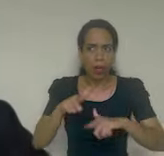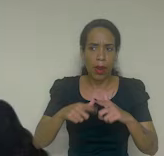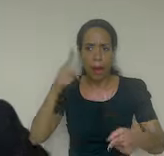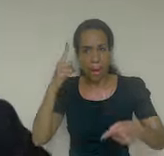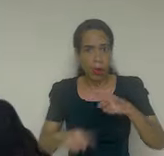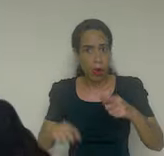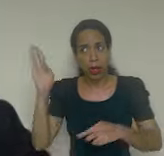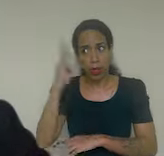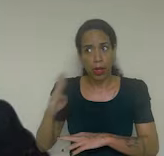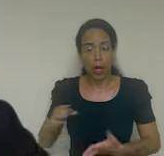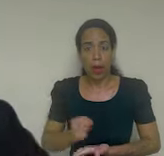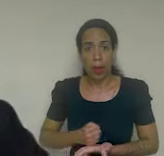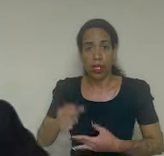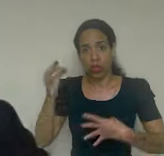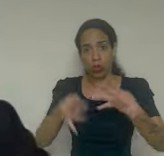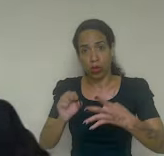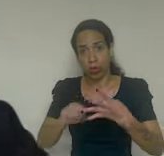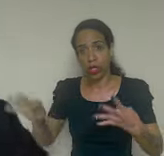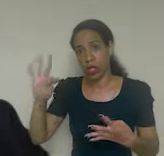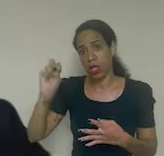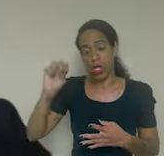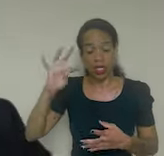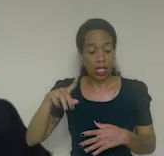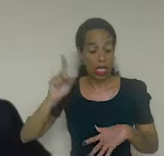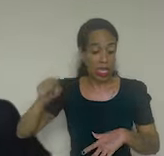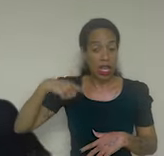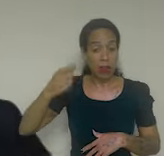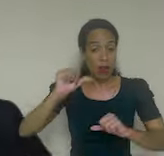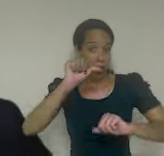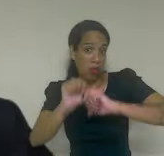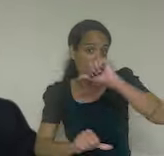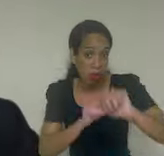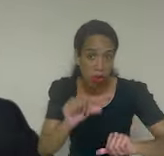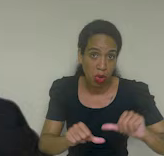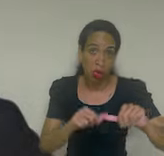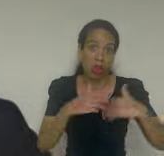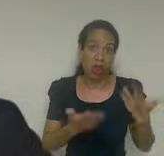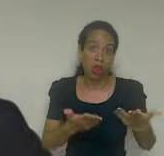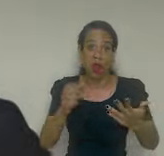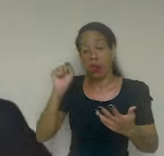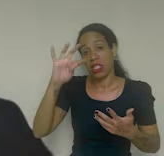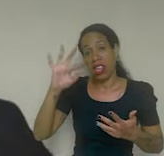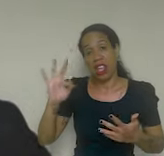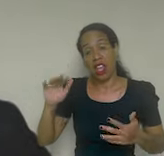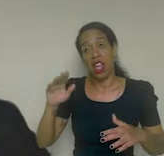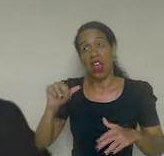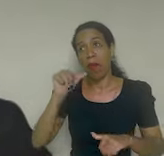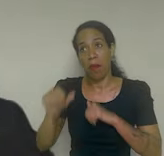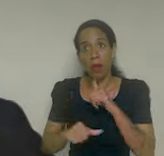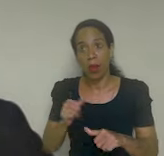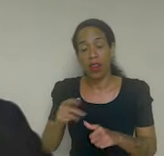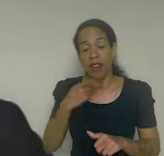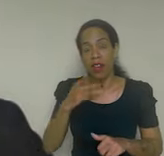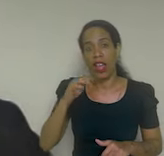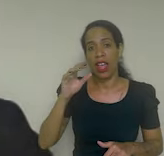foi proibida no Brasil com base na jurisprudência do TST, depois mudou, né? Aí o Supremo autorizou, vocês mencionam a